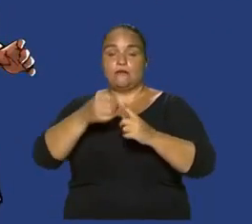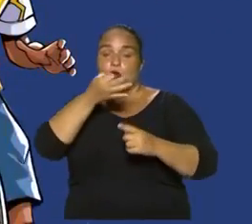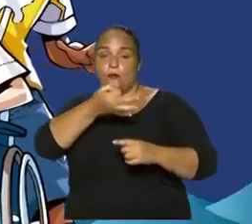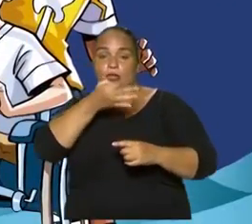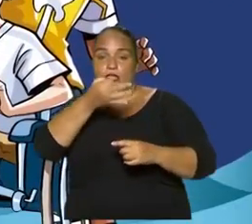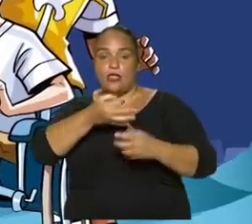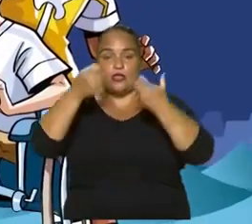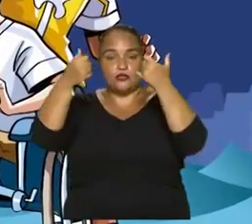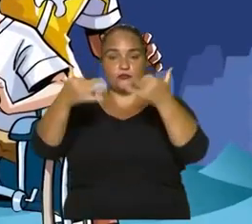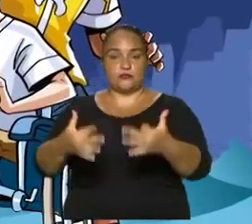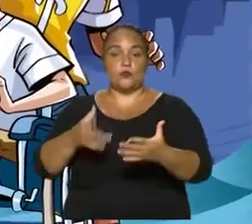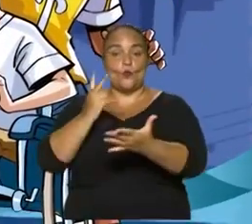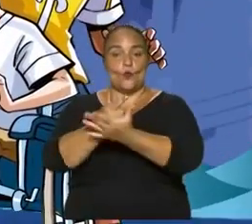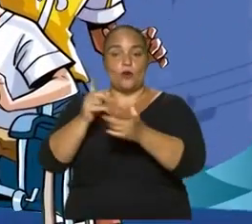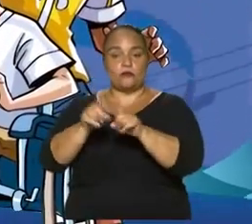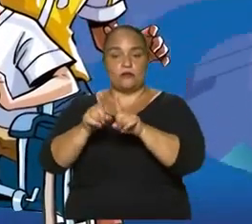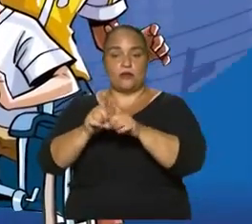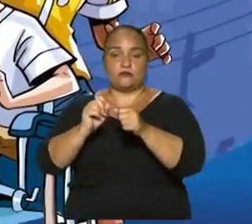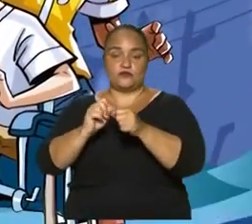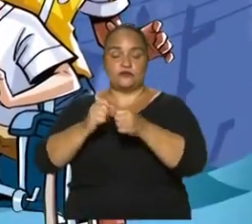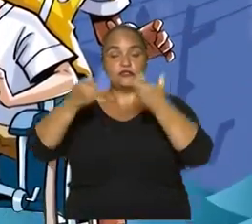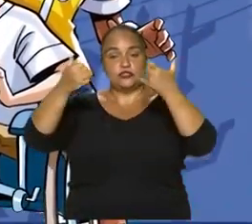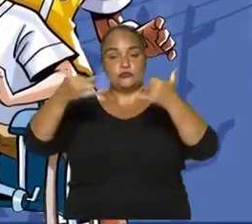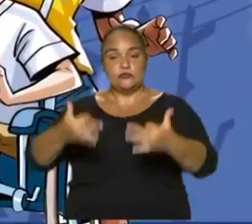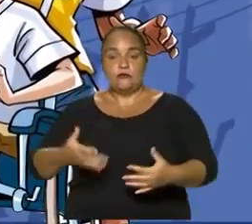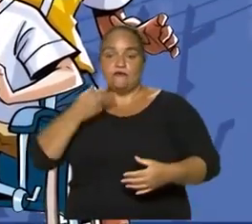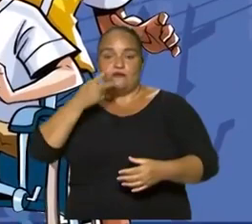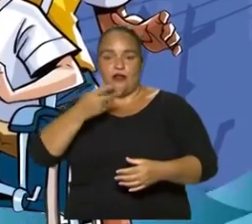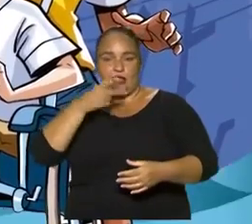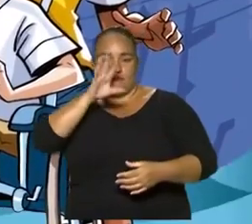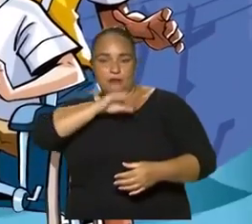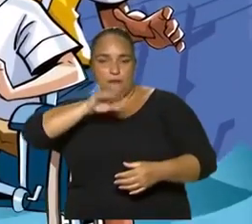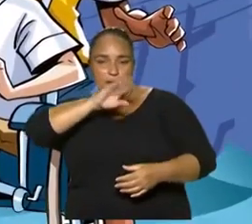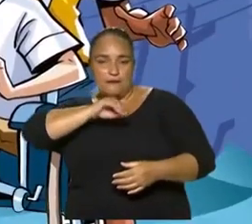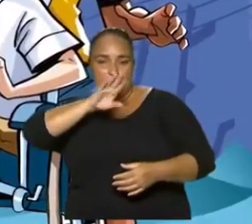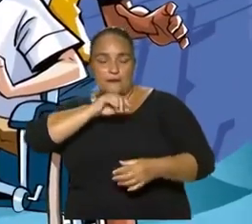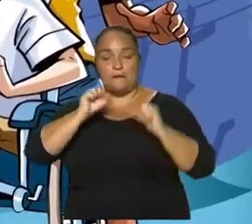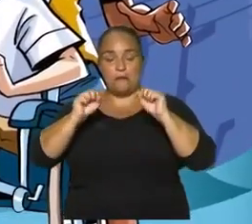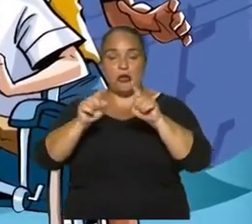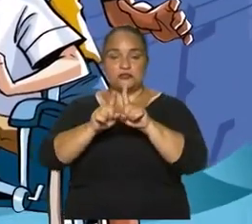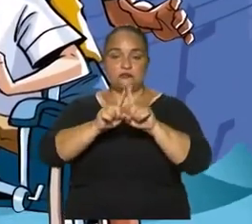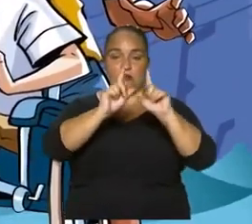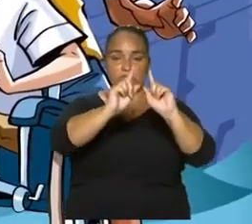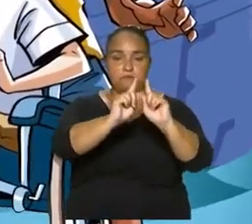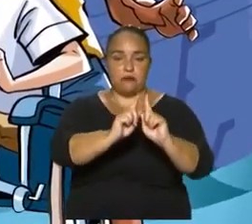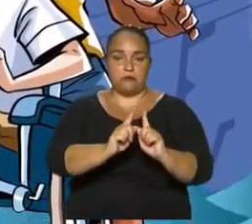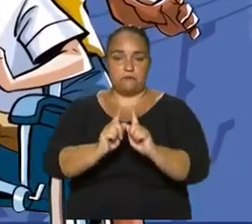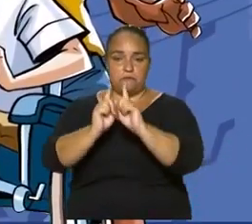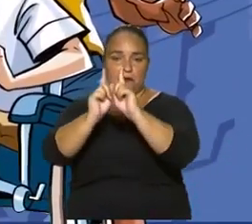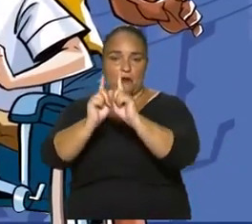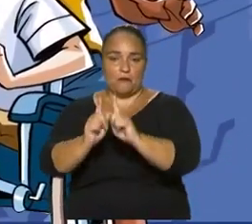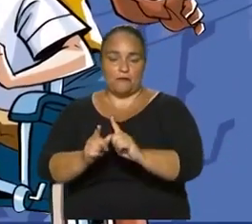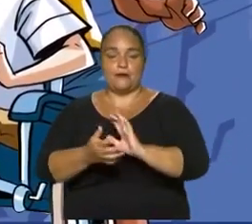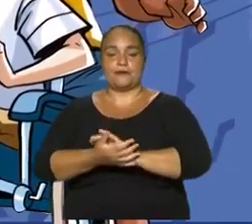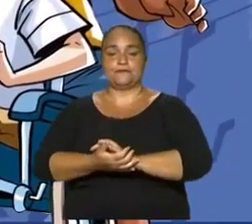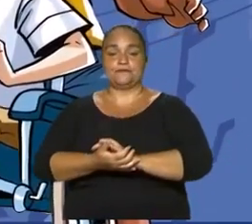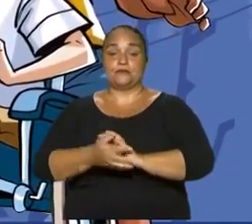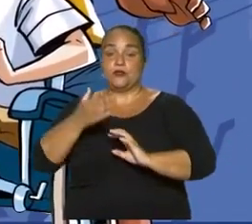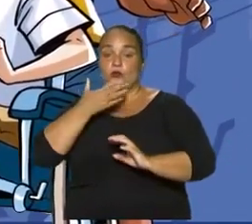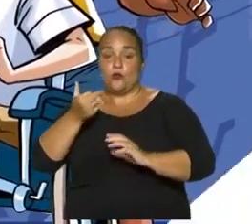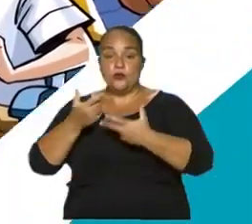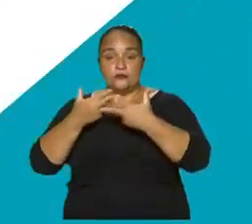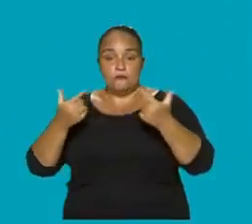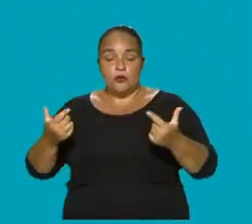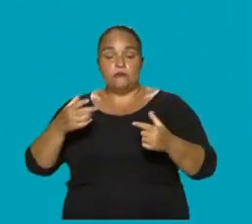explicações, da mesma forma que eu posso fazer explicações faladas, eu posso quadrinizar explicações. Em termos de vantagem, eu acho que